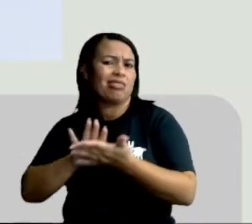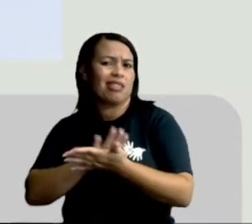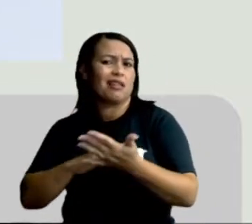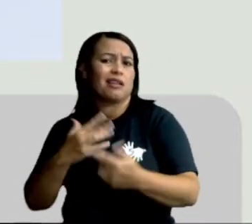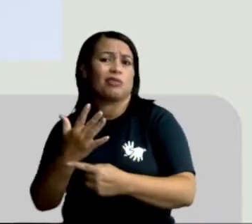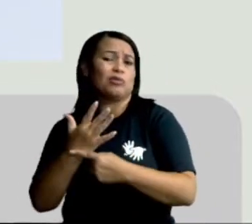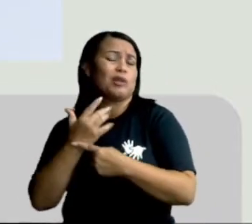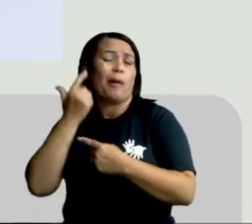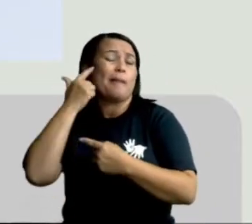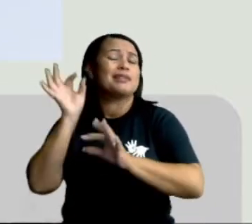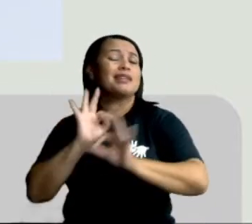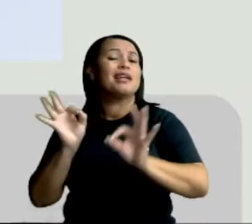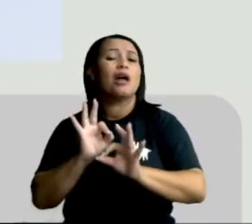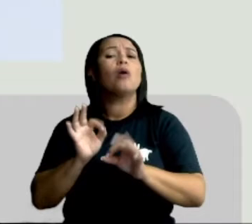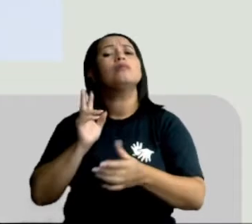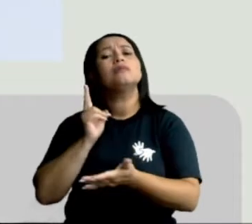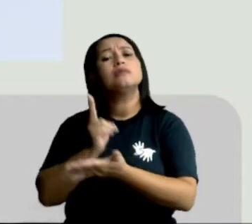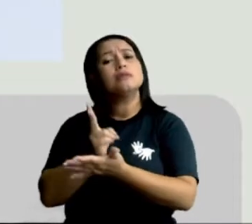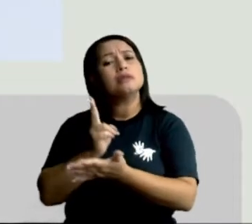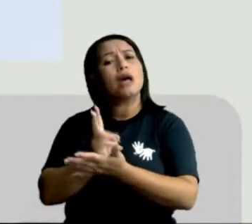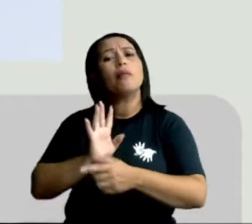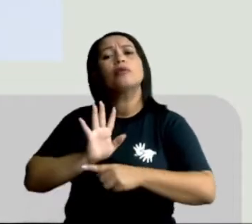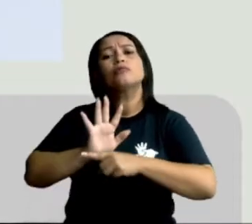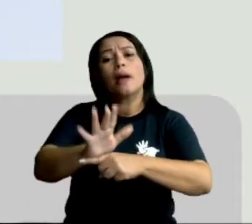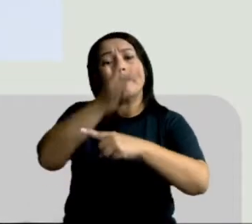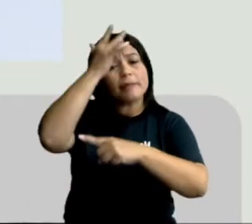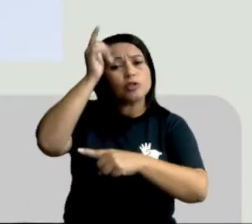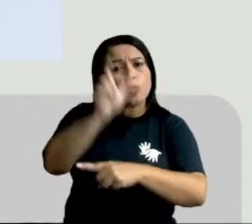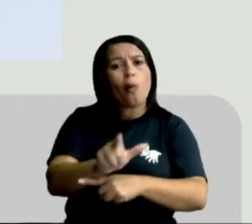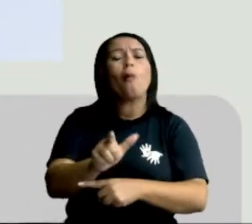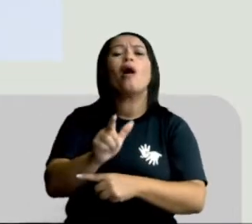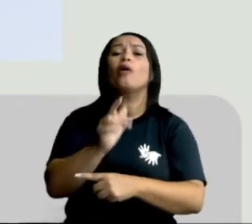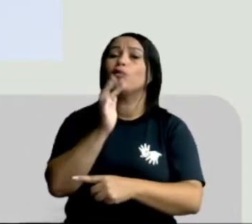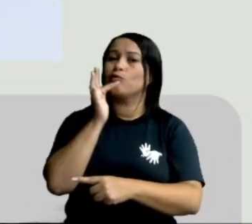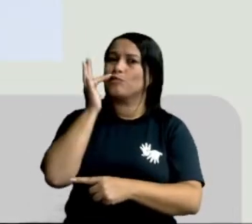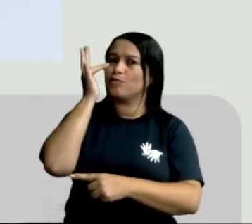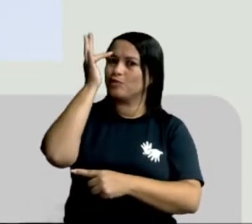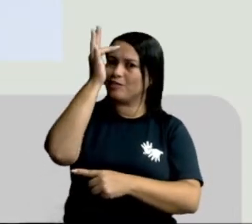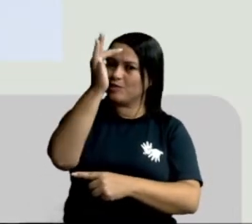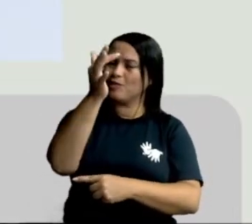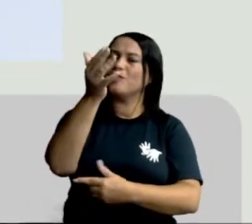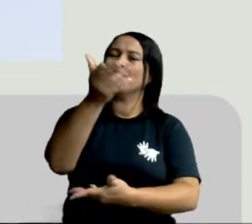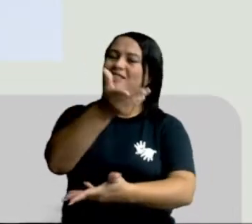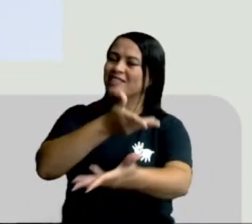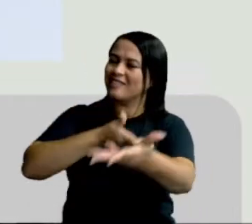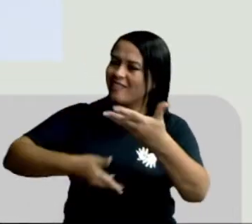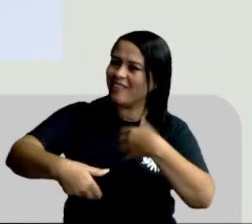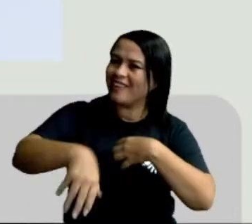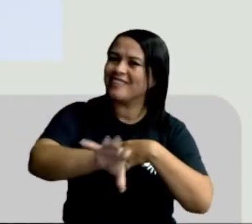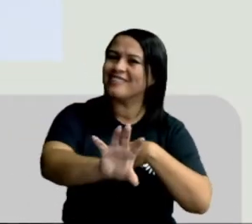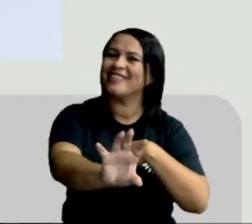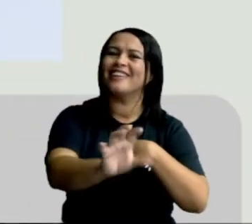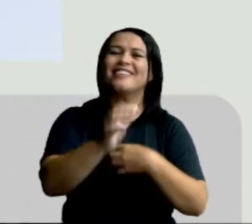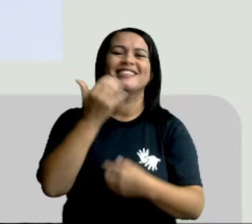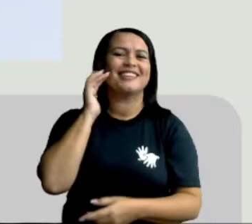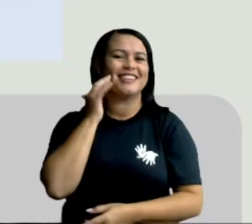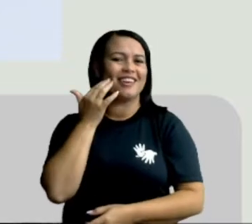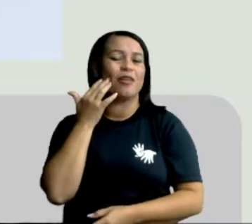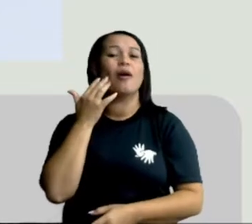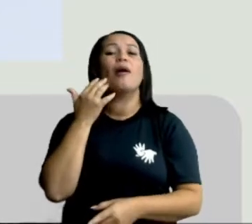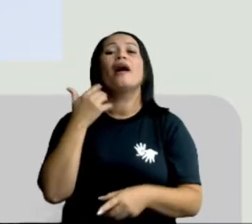uma gentileza para alguém, essa gentileza não é em vão. Porque tem aquela frase, gentileza gera gentileza, tá